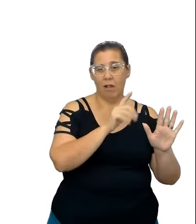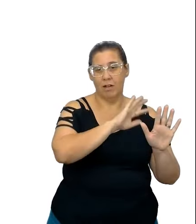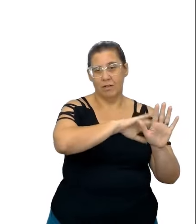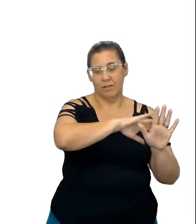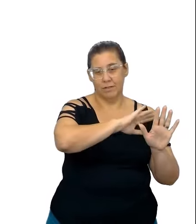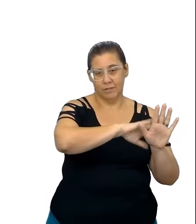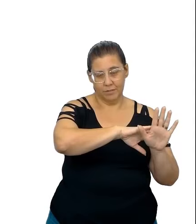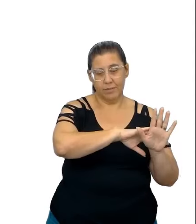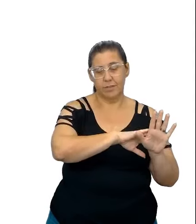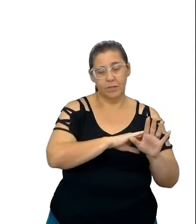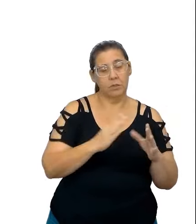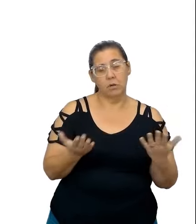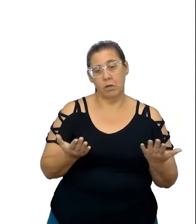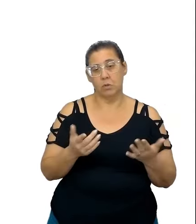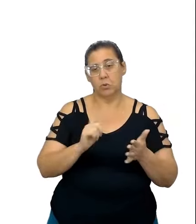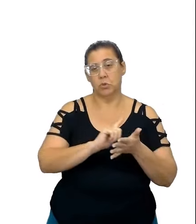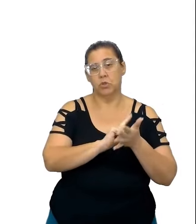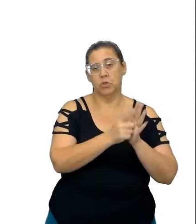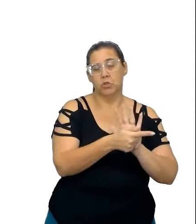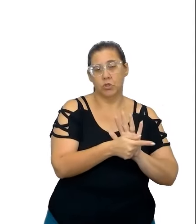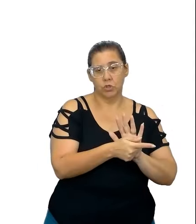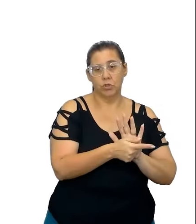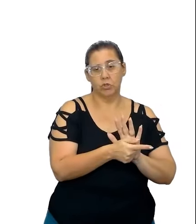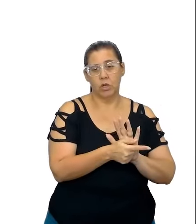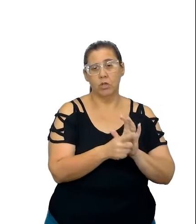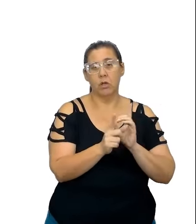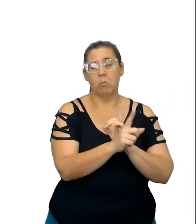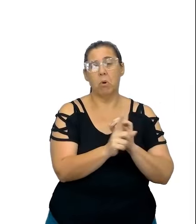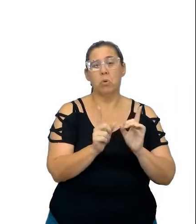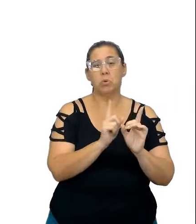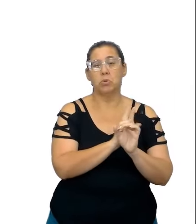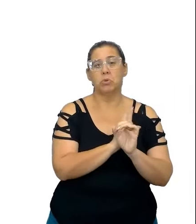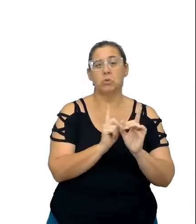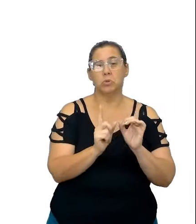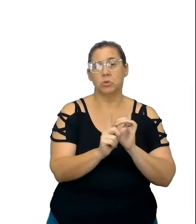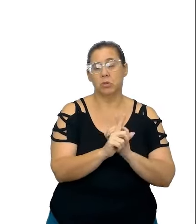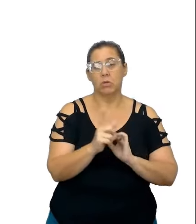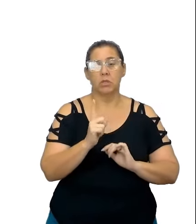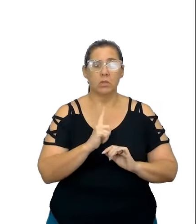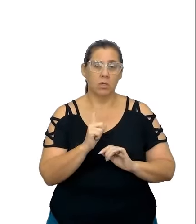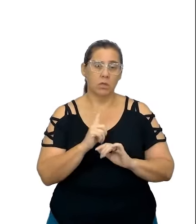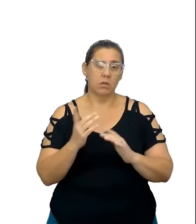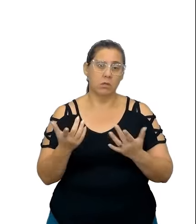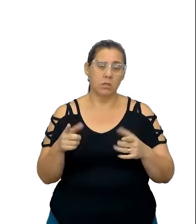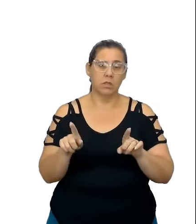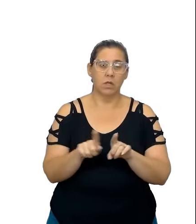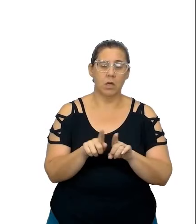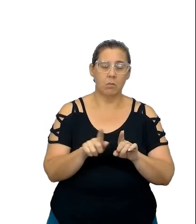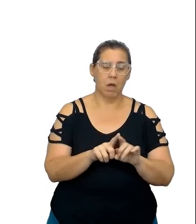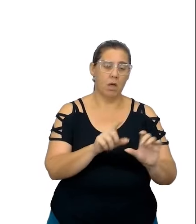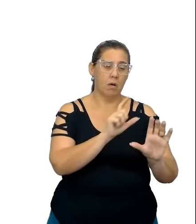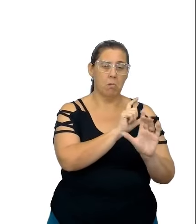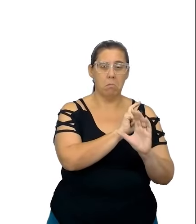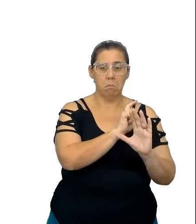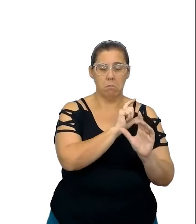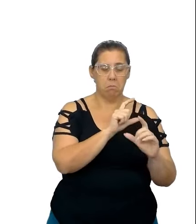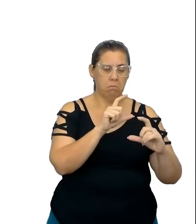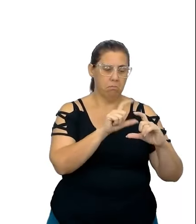gênero multimodal, primo, próximo, tem como parentesco da charge.